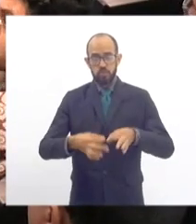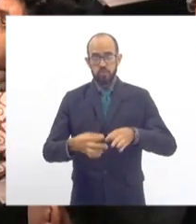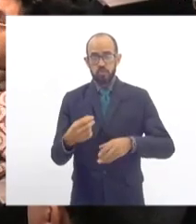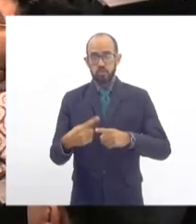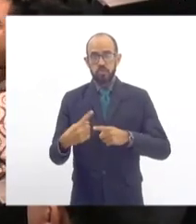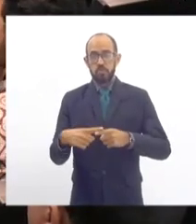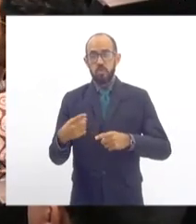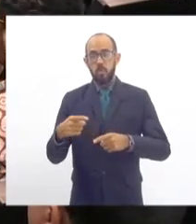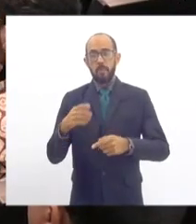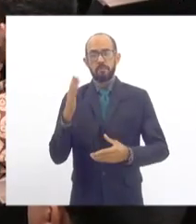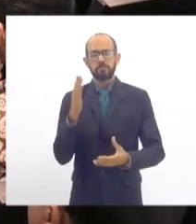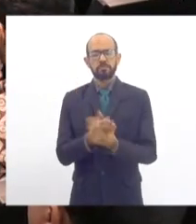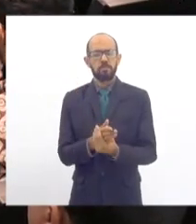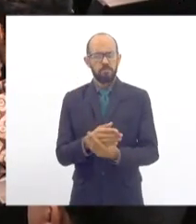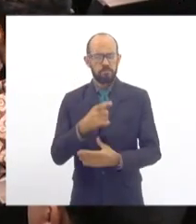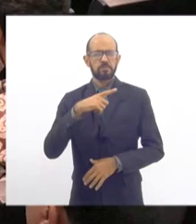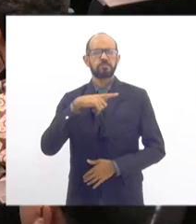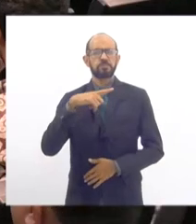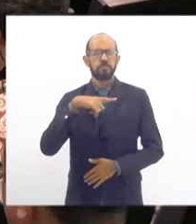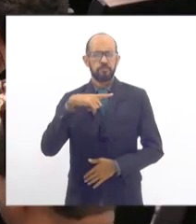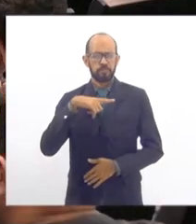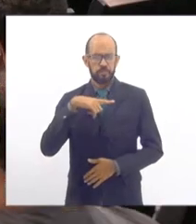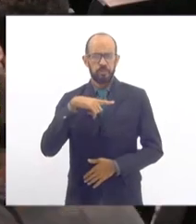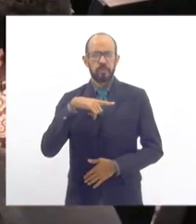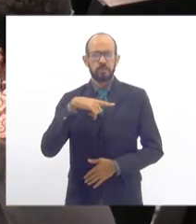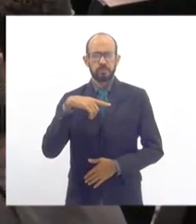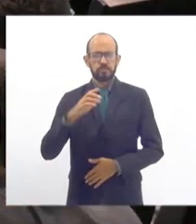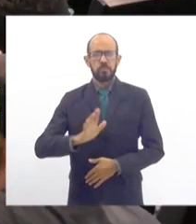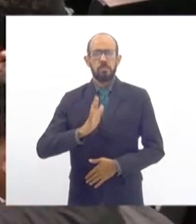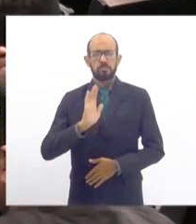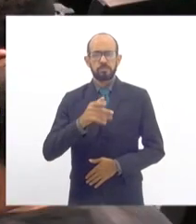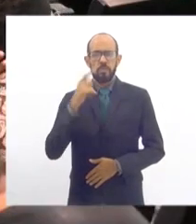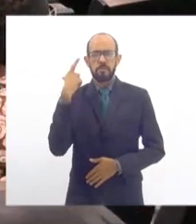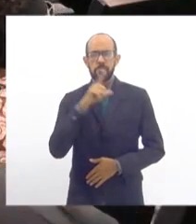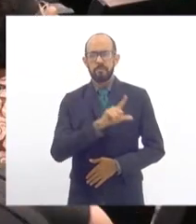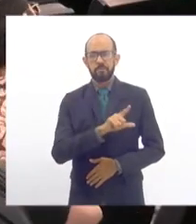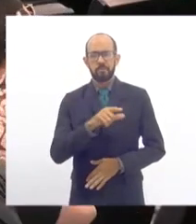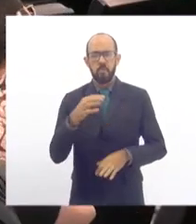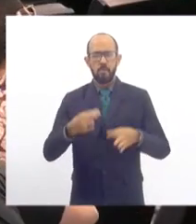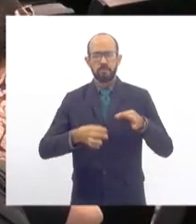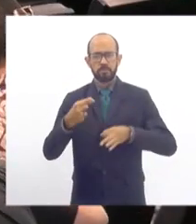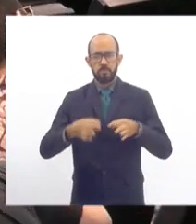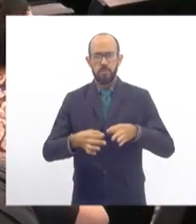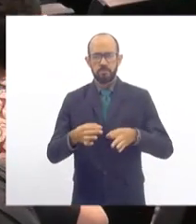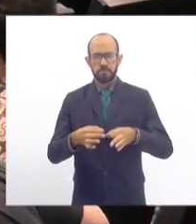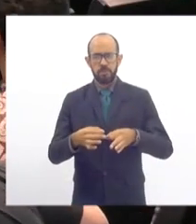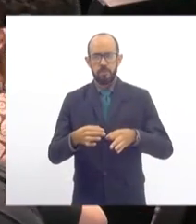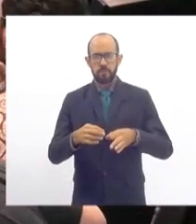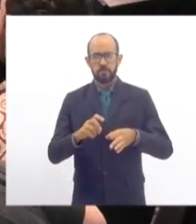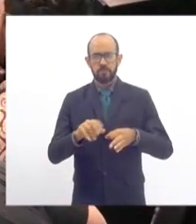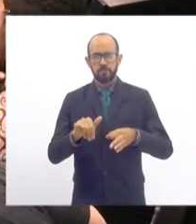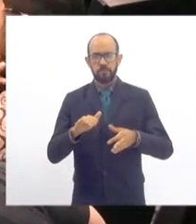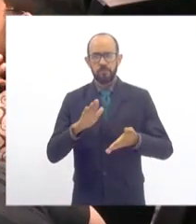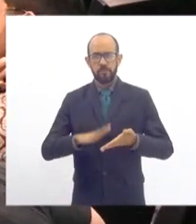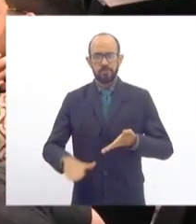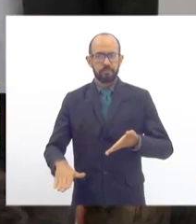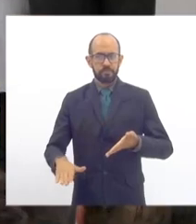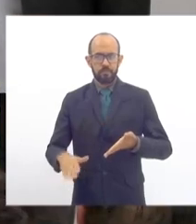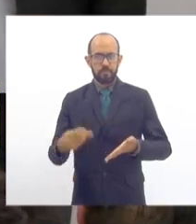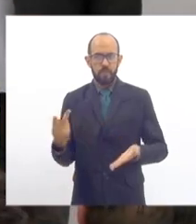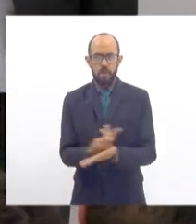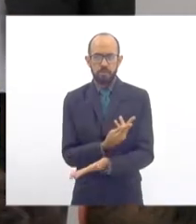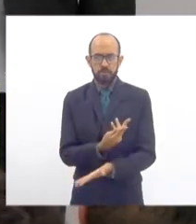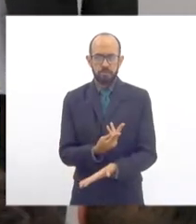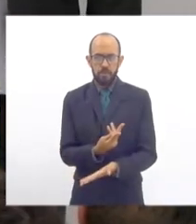já tem processos que foi ganho na justiça, tá? E é o que vai acontecer. Agora, é